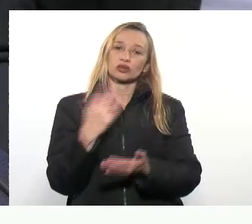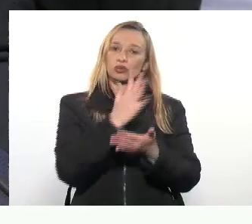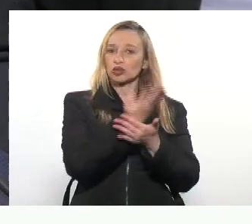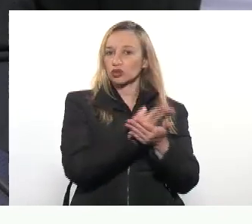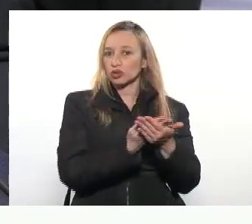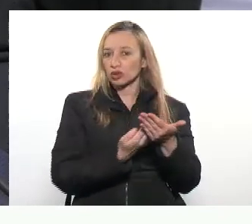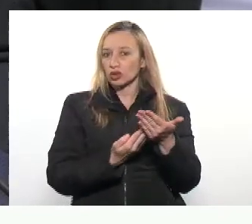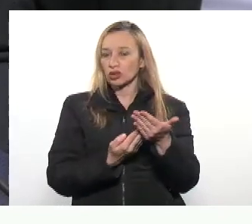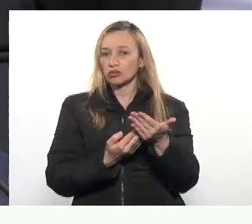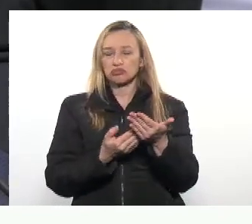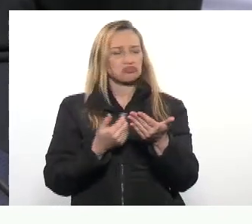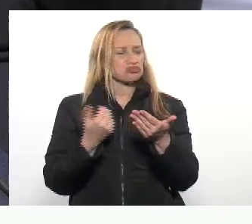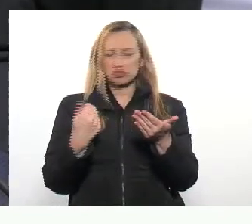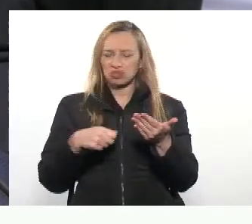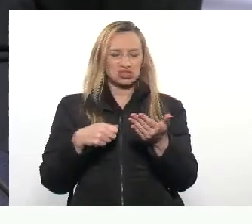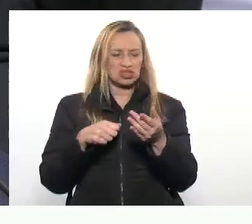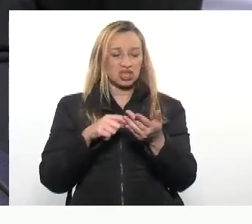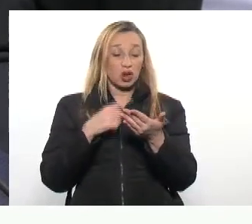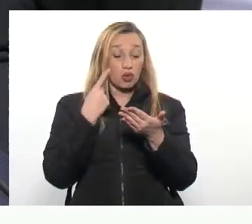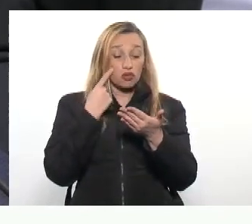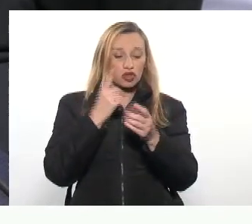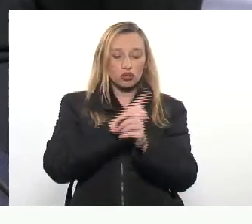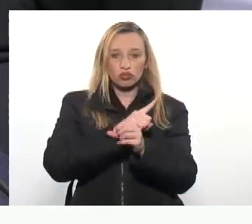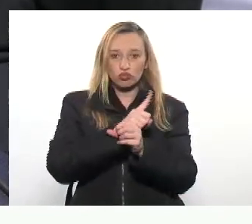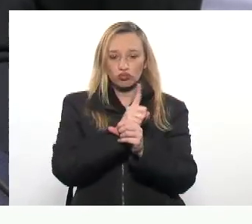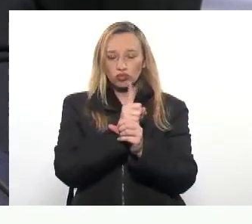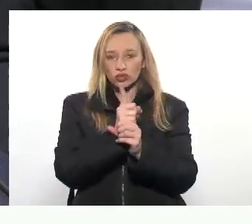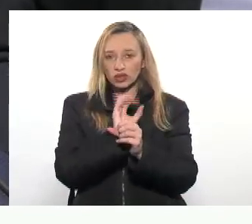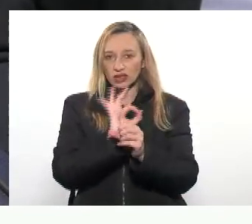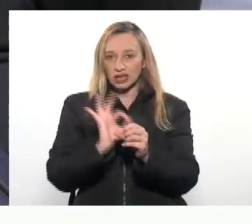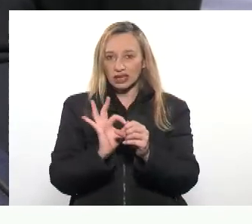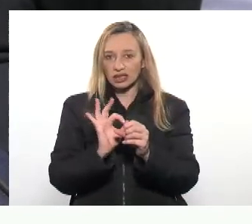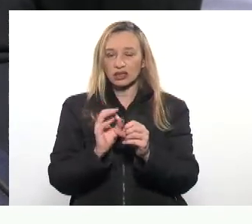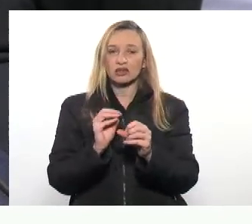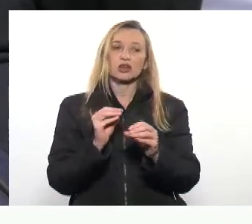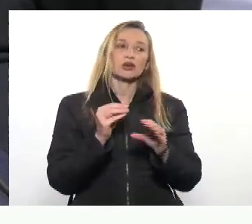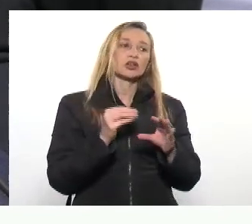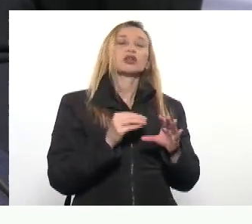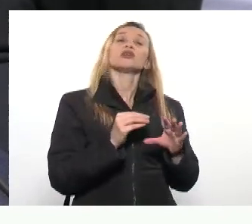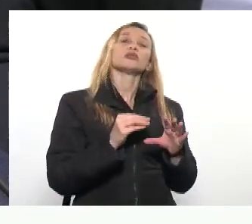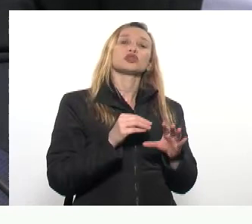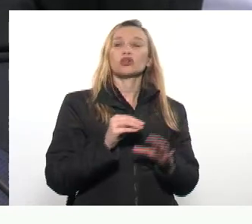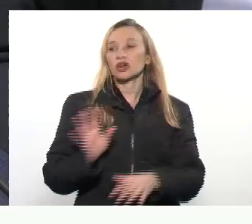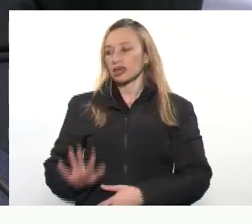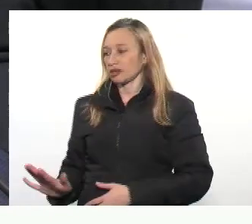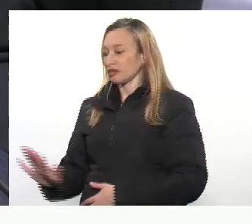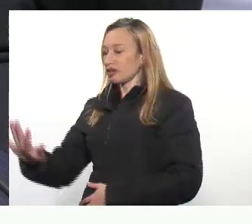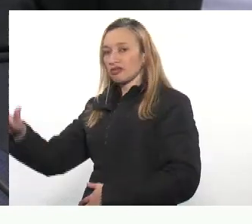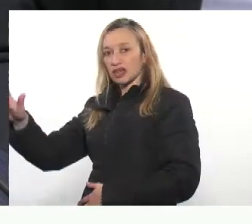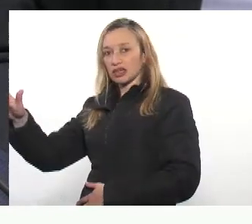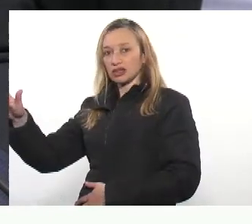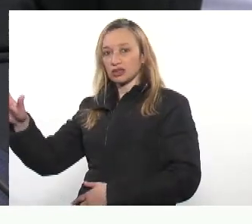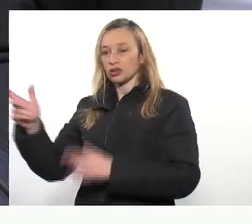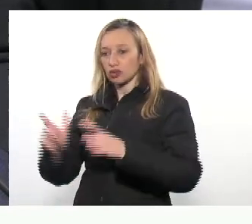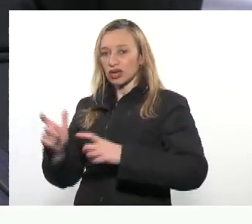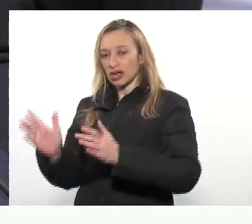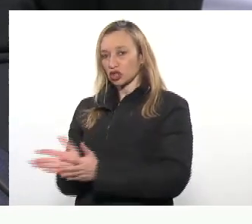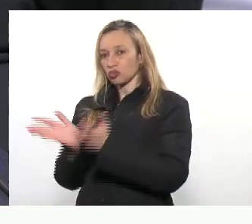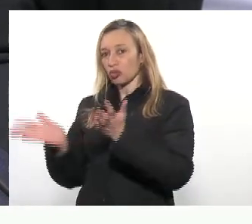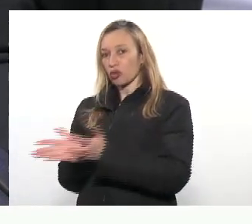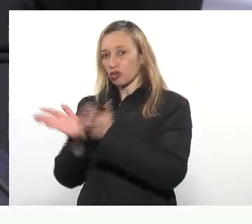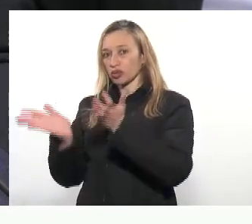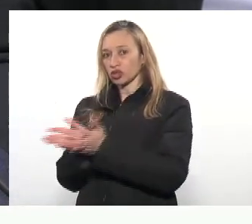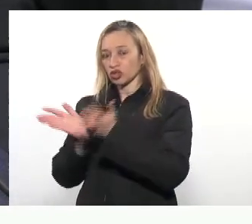precisar de olhar o relógio. Tá? E implantar isso nas comunidades, nas regiões carentes, e isso com